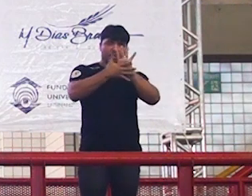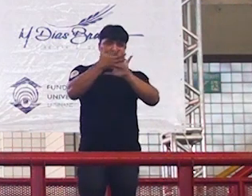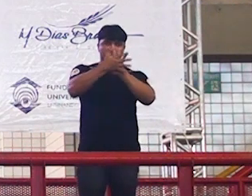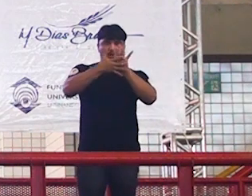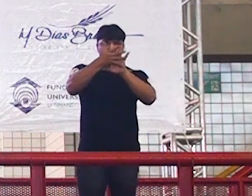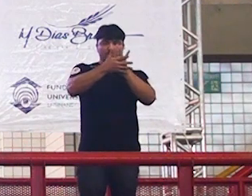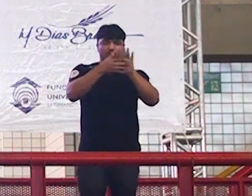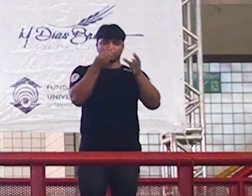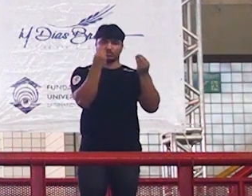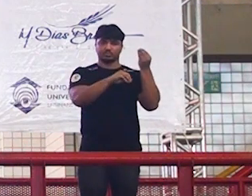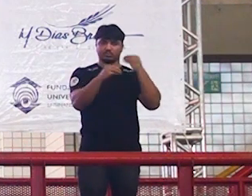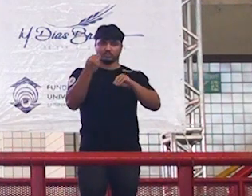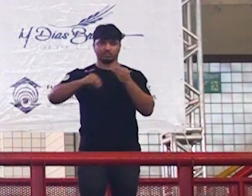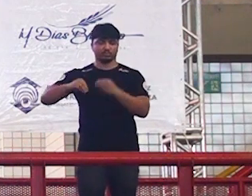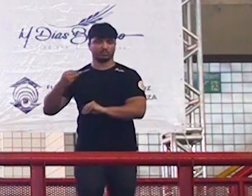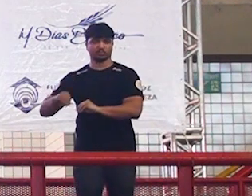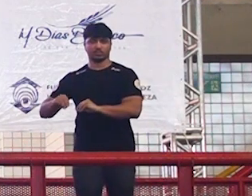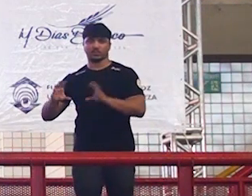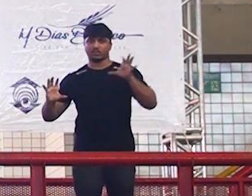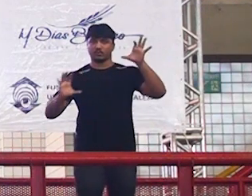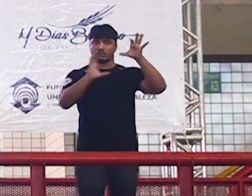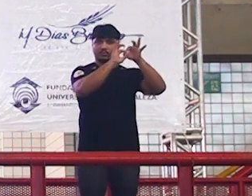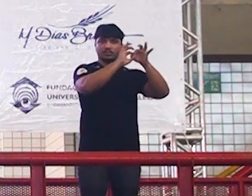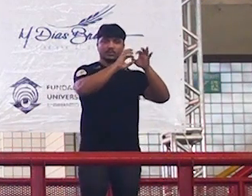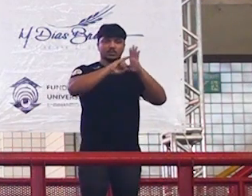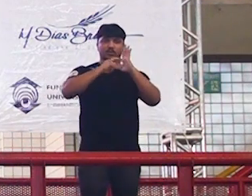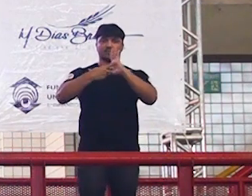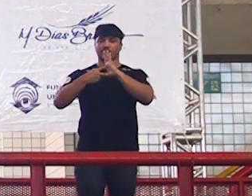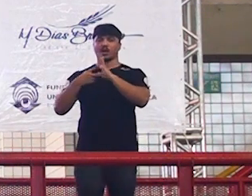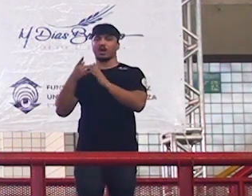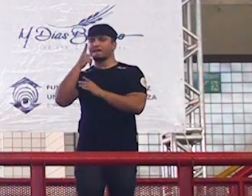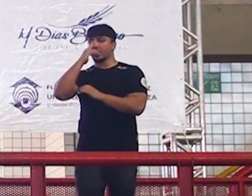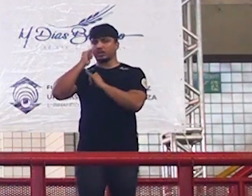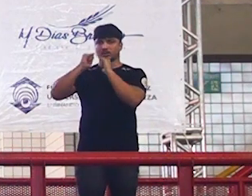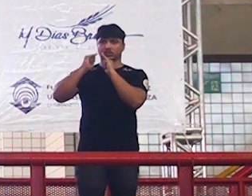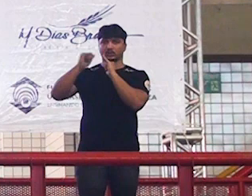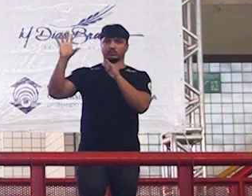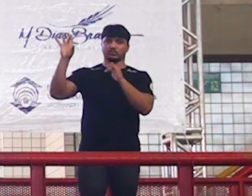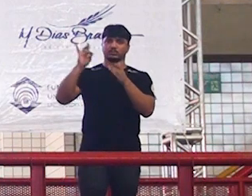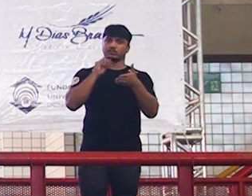espalhasse palavras dentro do mesmo significado aí,